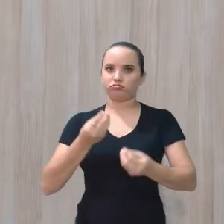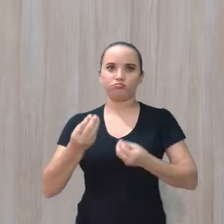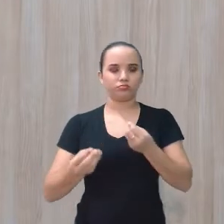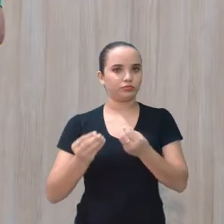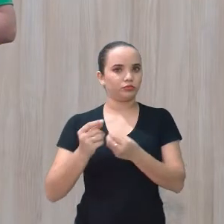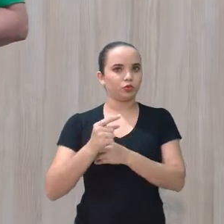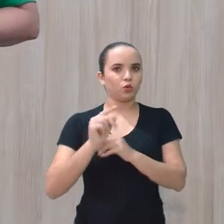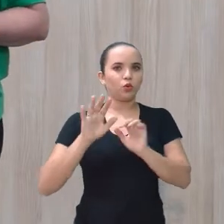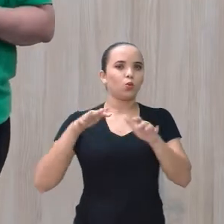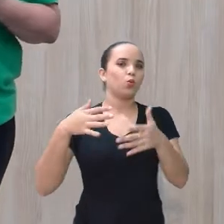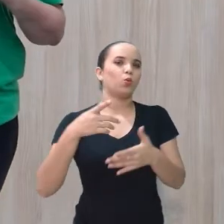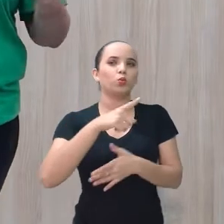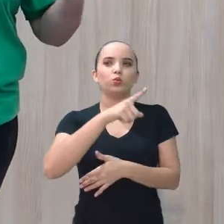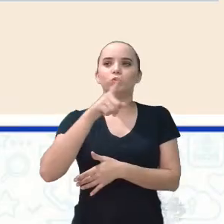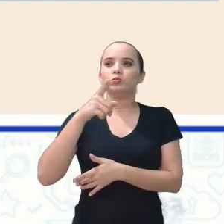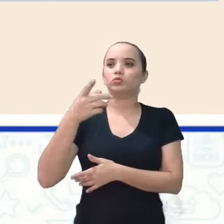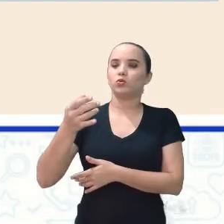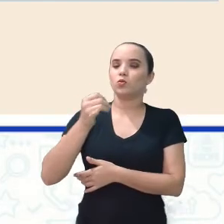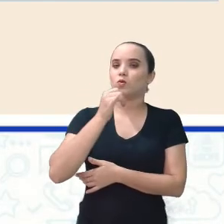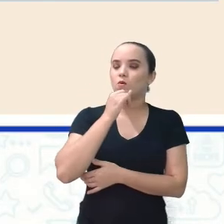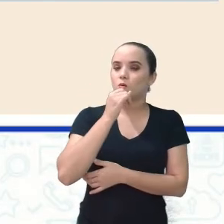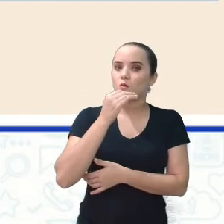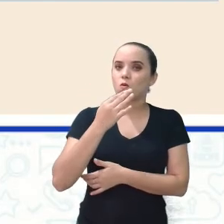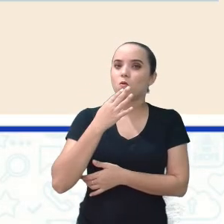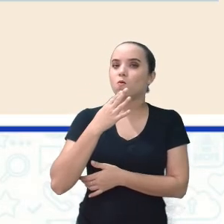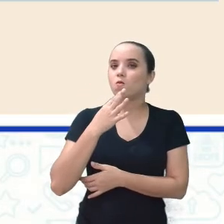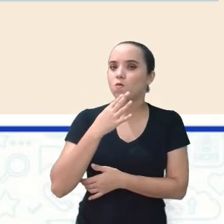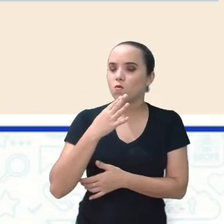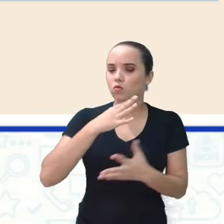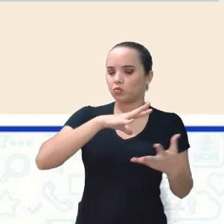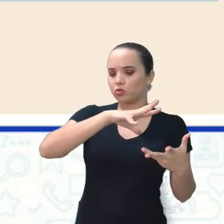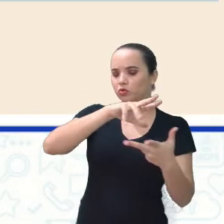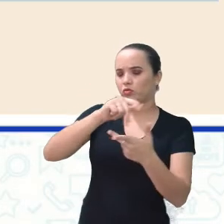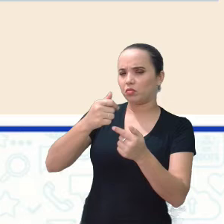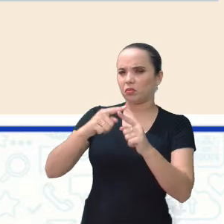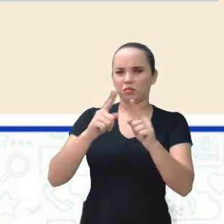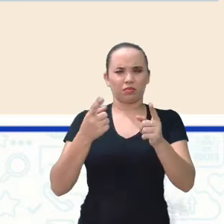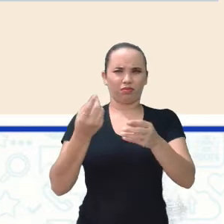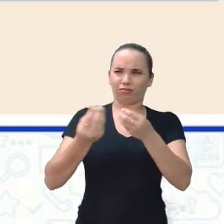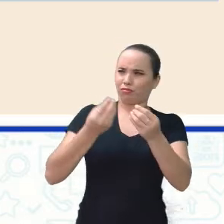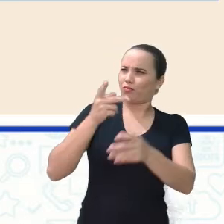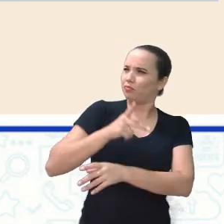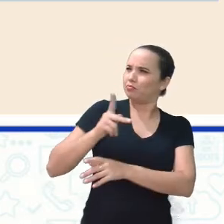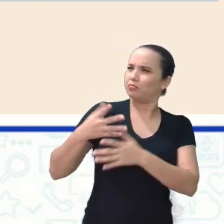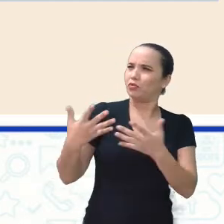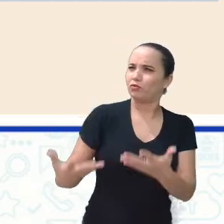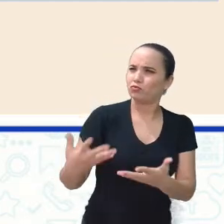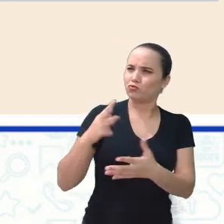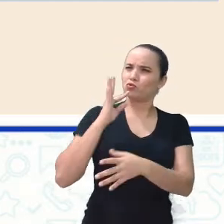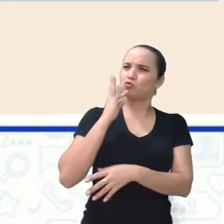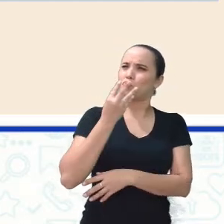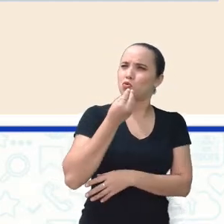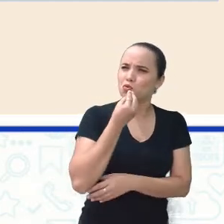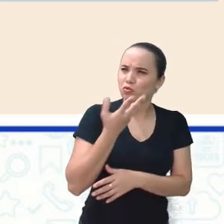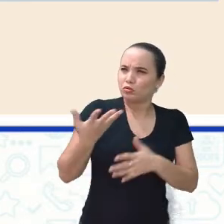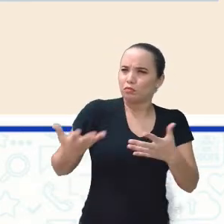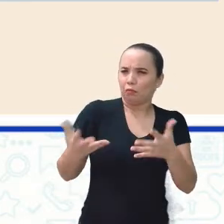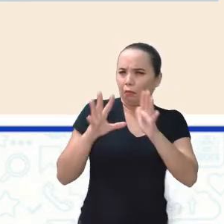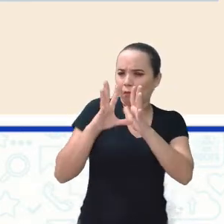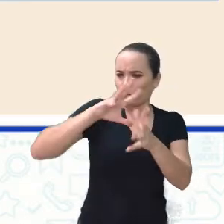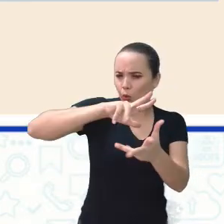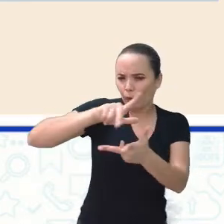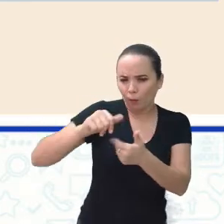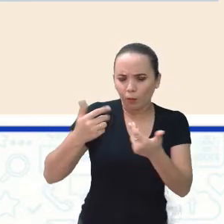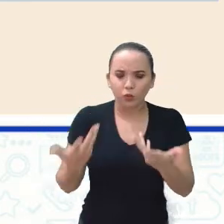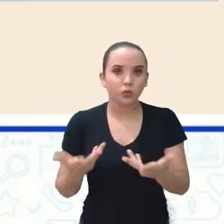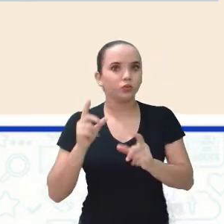de mundo. E aí vocês podem perguntar, professora, o que é isso, conhecimento de mundo? Conhecimento de mundo, para aqueles